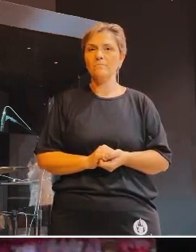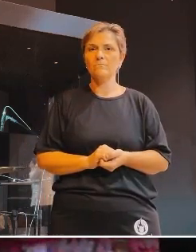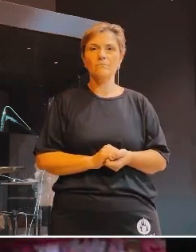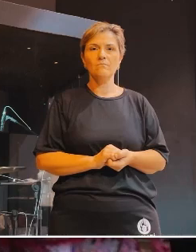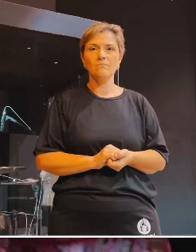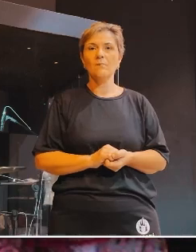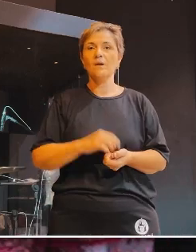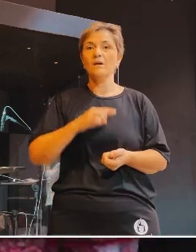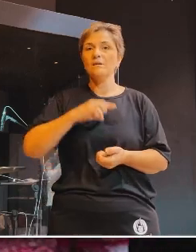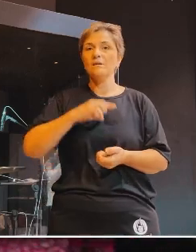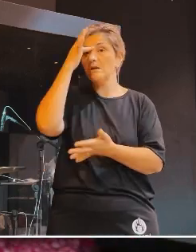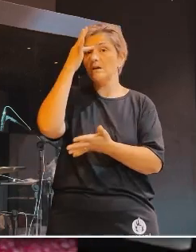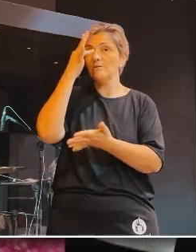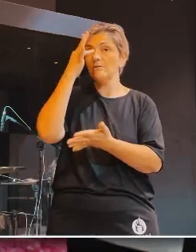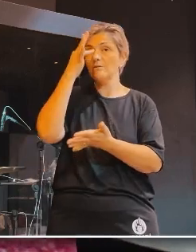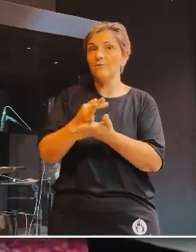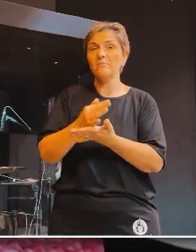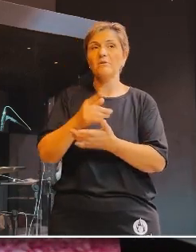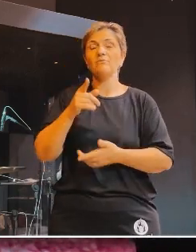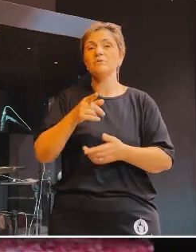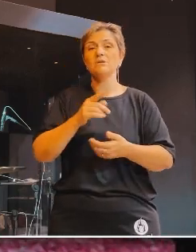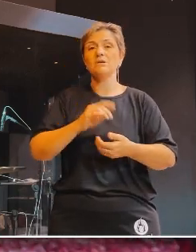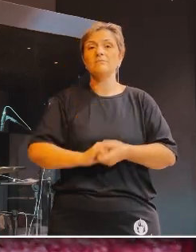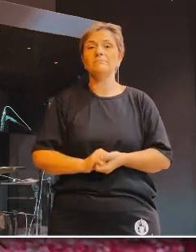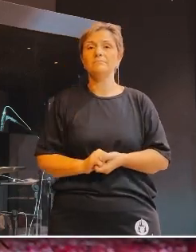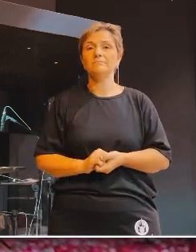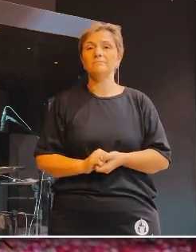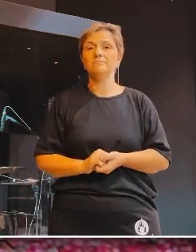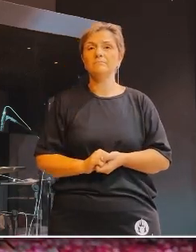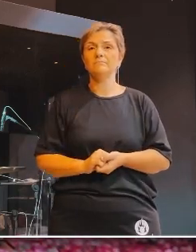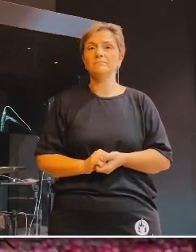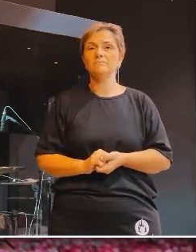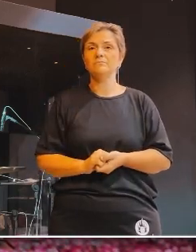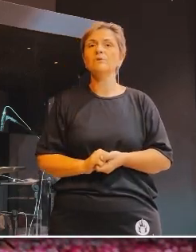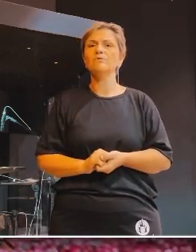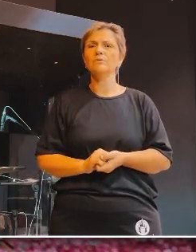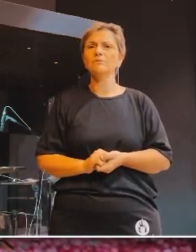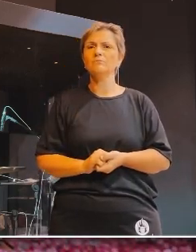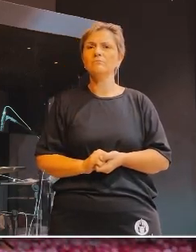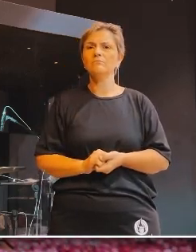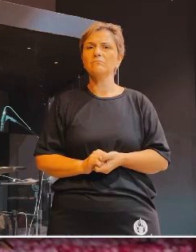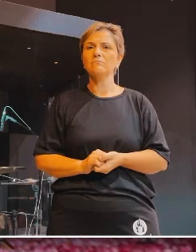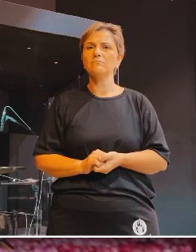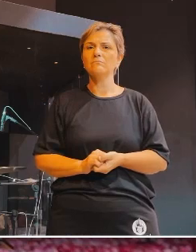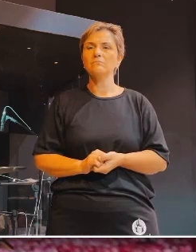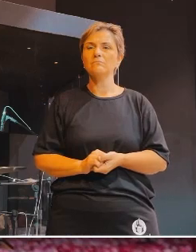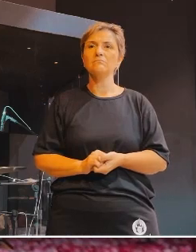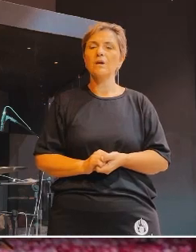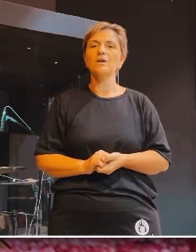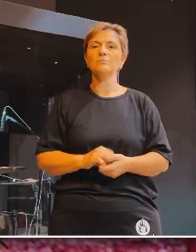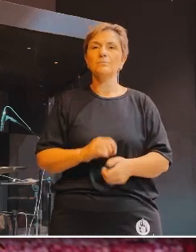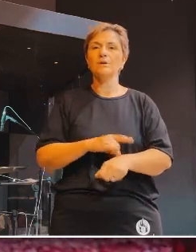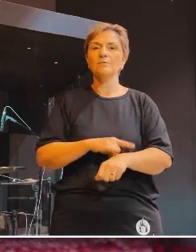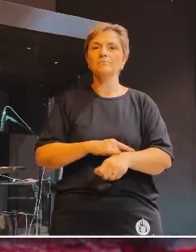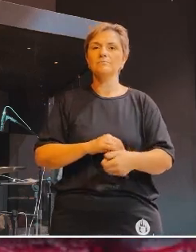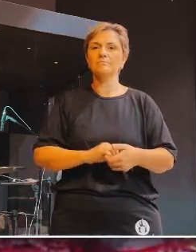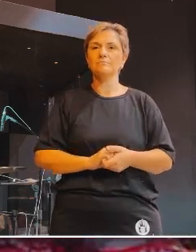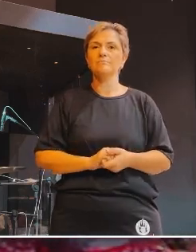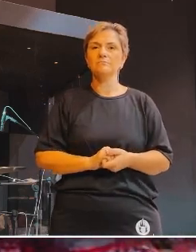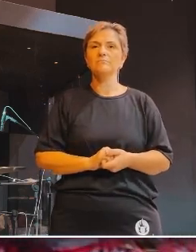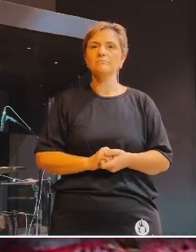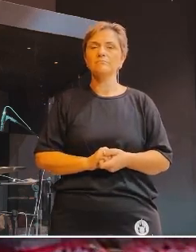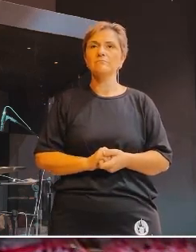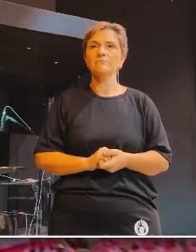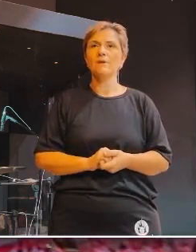Ter fé para você mesmo é morto. É impossível uma pessoa cheia do